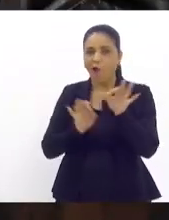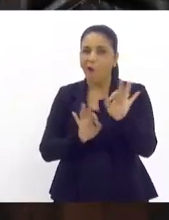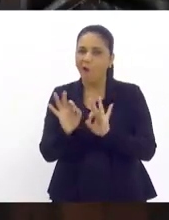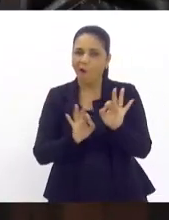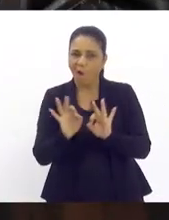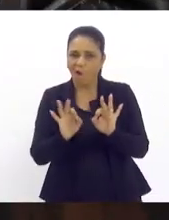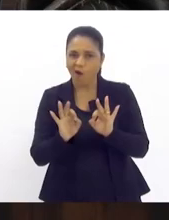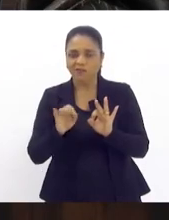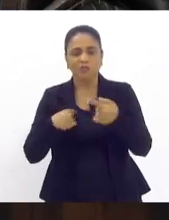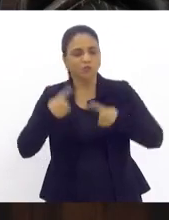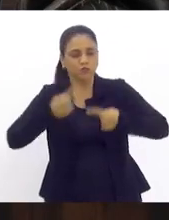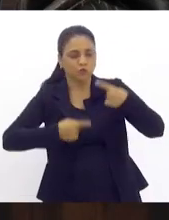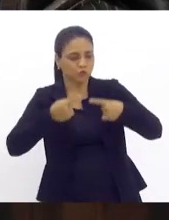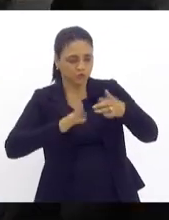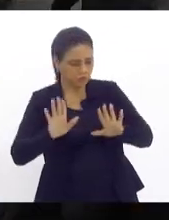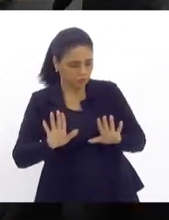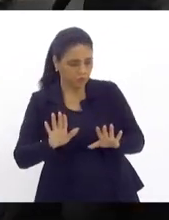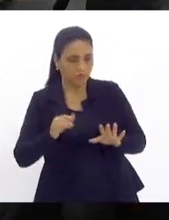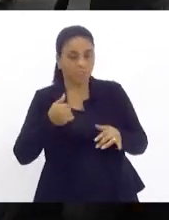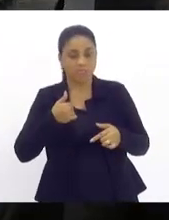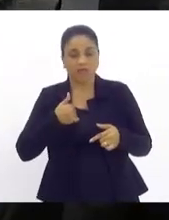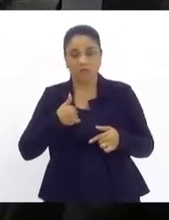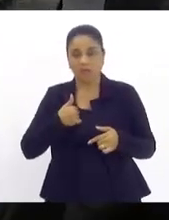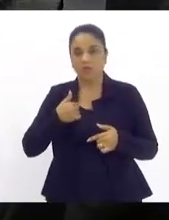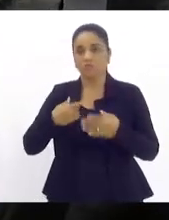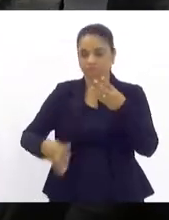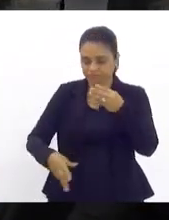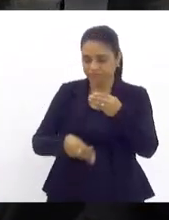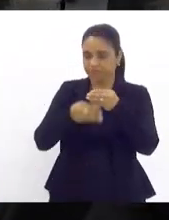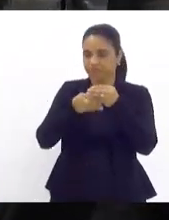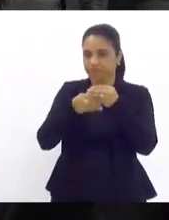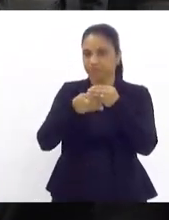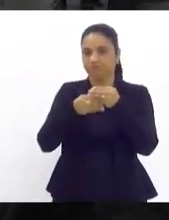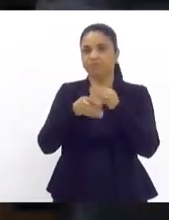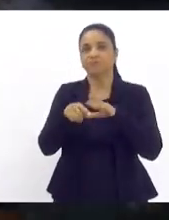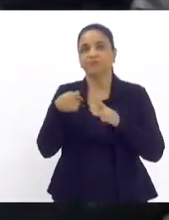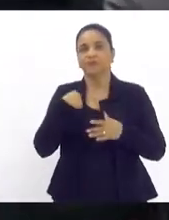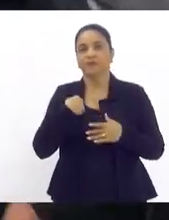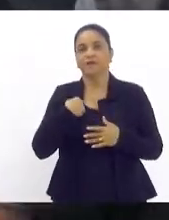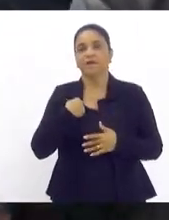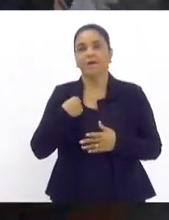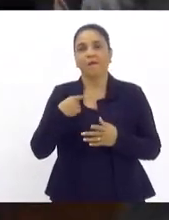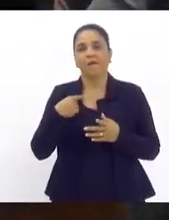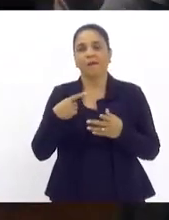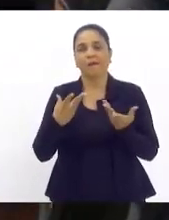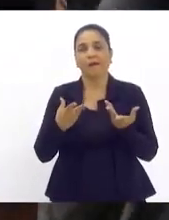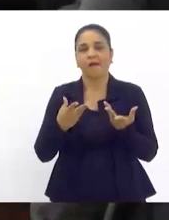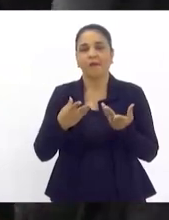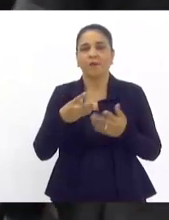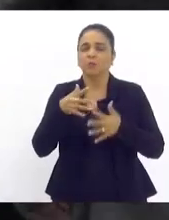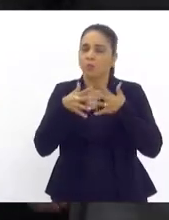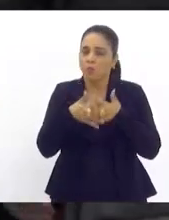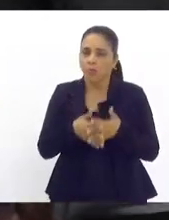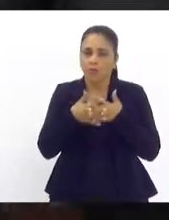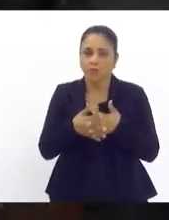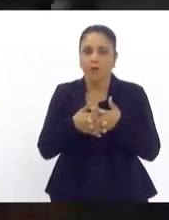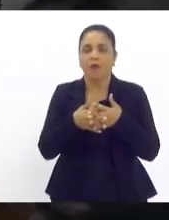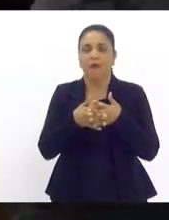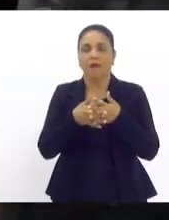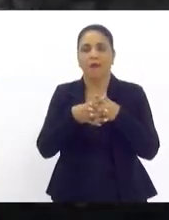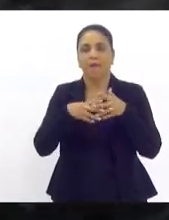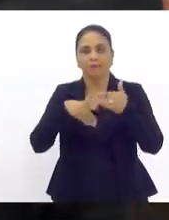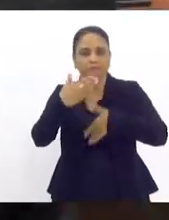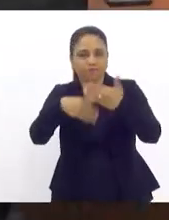para tempo. Discutir, não, é só uma questão de ordem. Eu fui autor de uma emenda, deputada Lucinha, que, para não atrapalhar o andamento do projeto, eu até